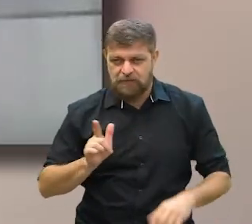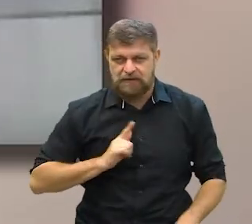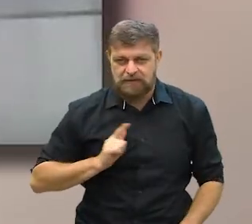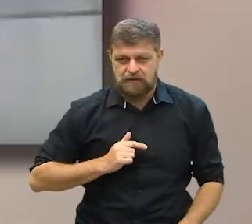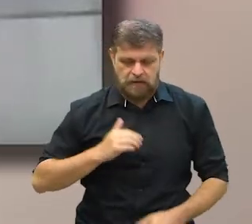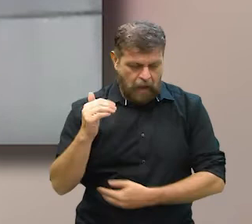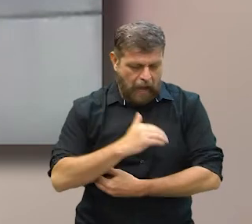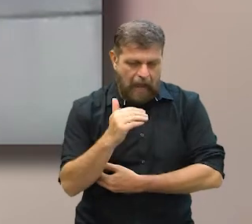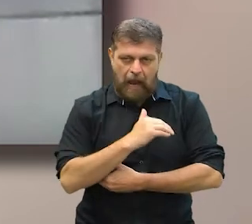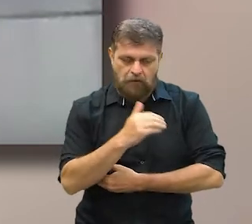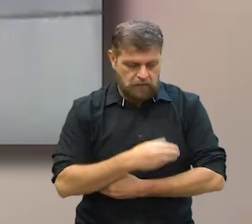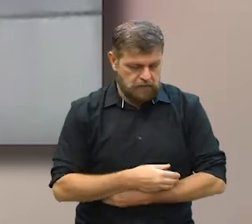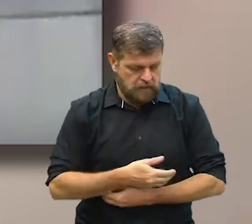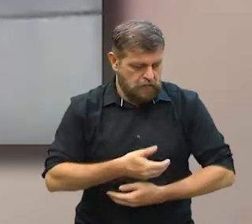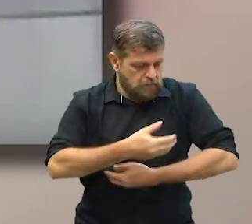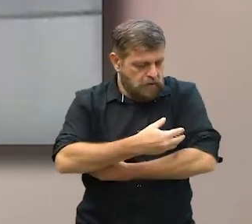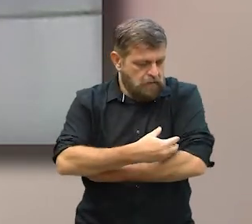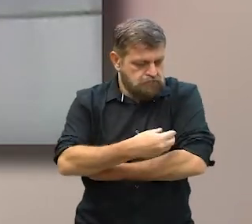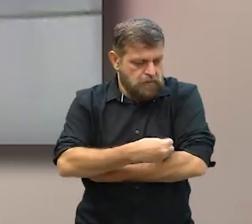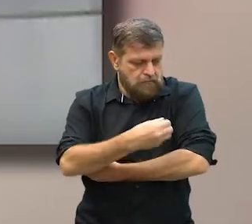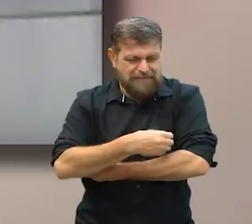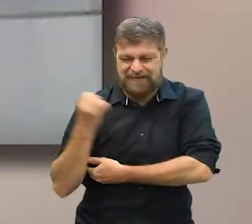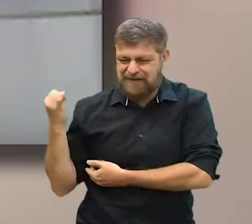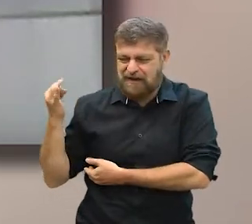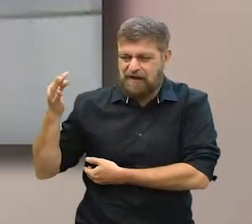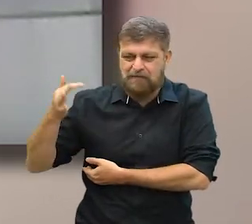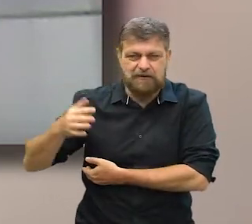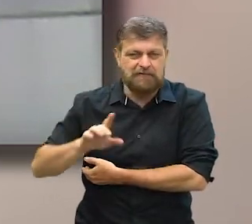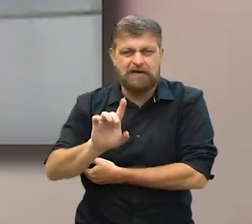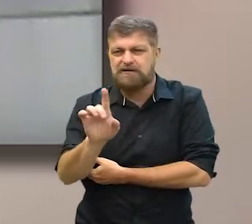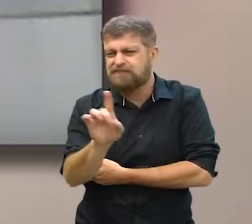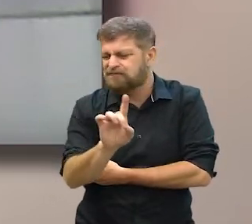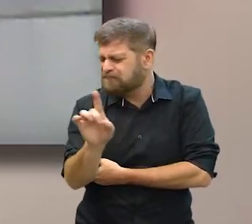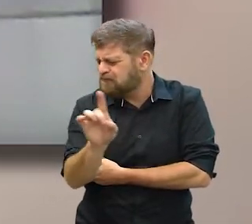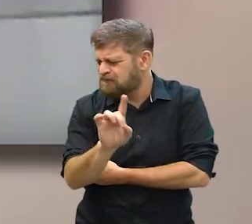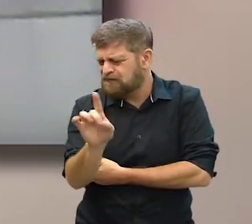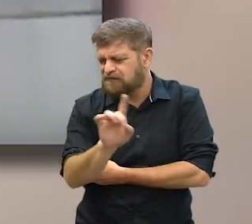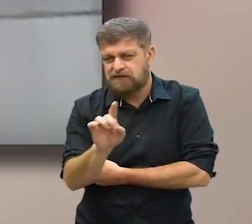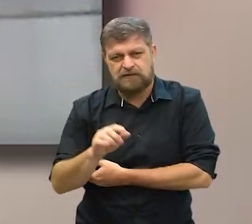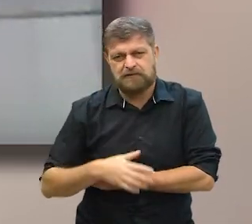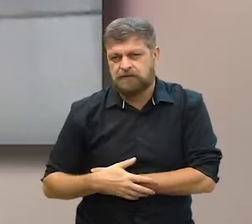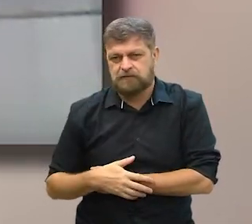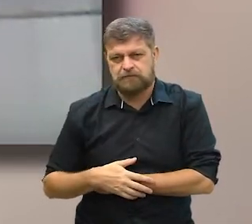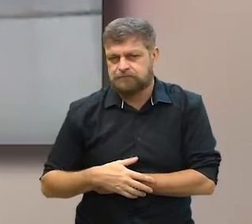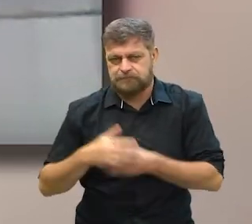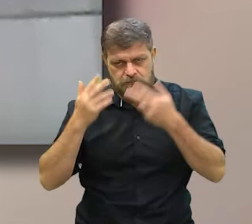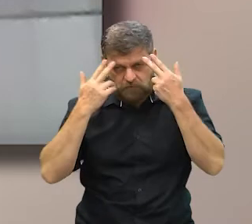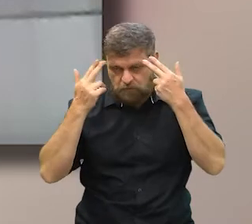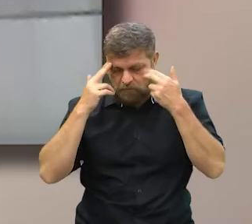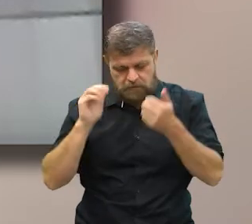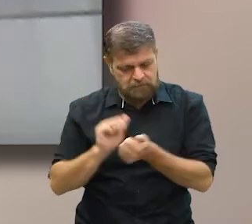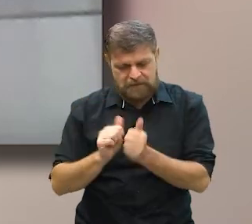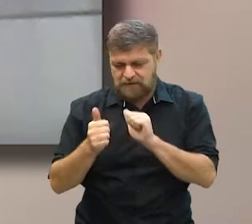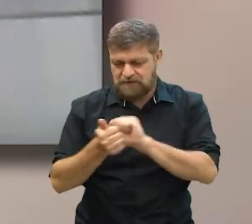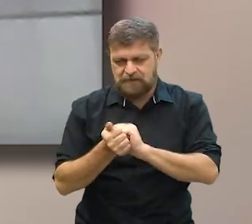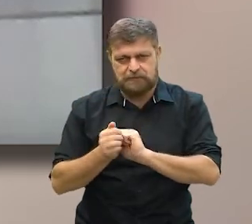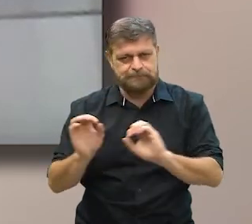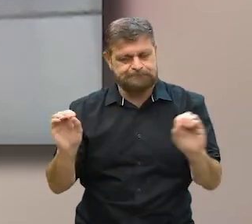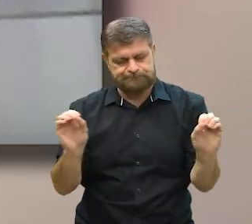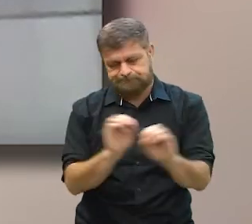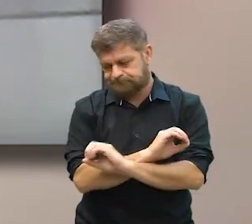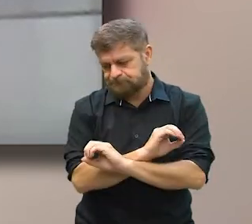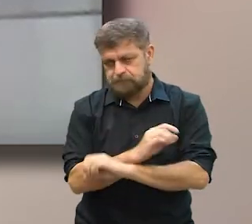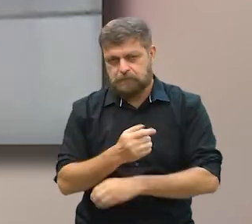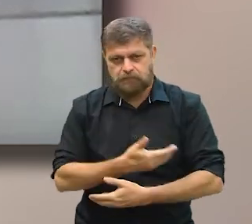nem sempre funciona. E esse negócio de acordar bebê para mamar na madrugada, isso não eu não